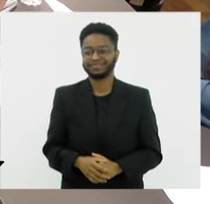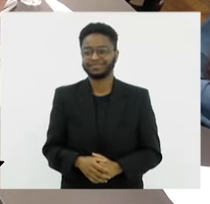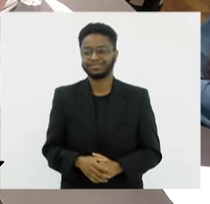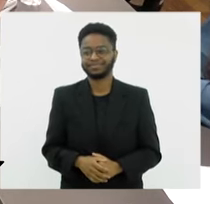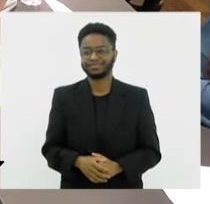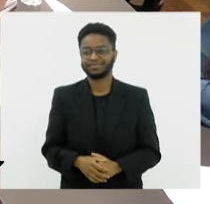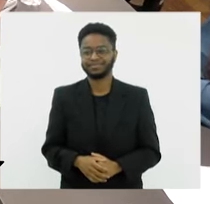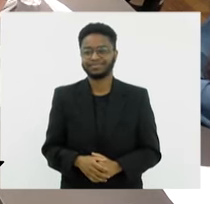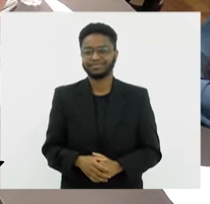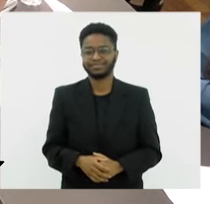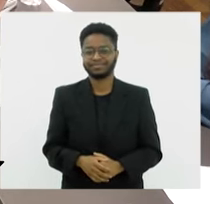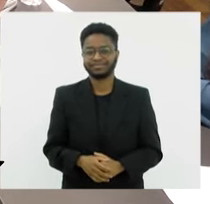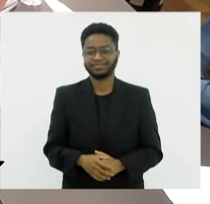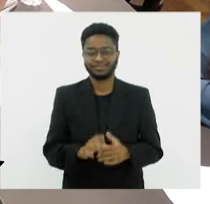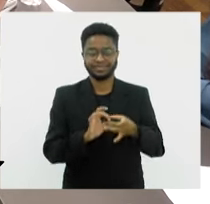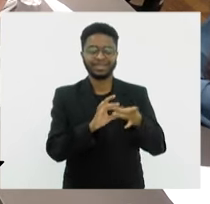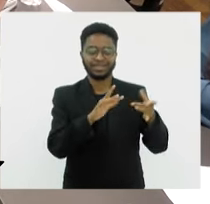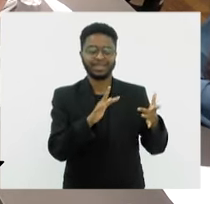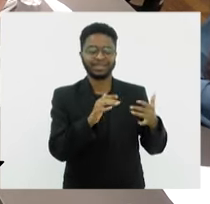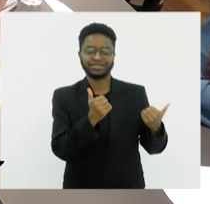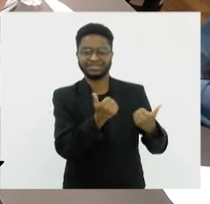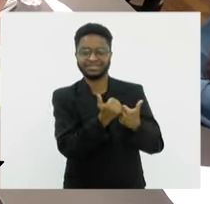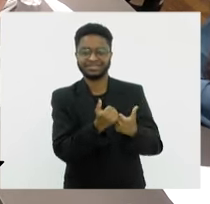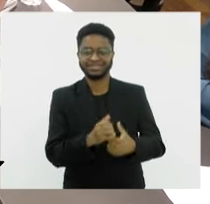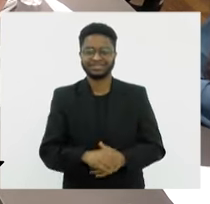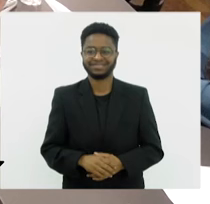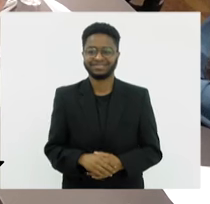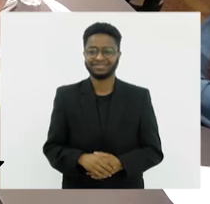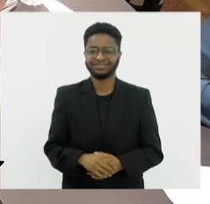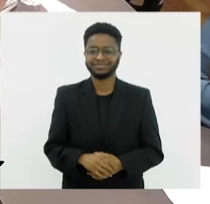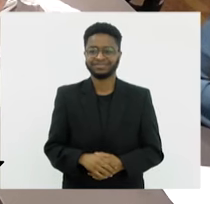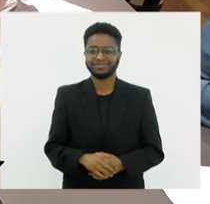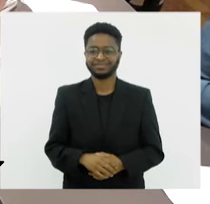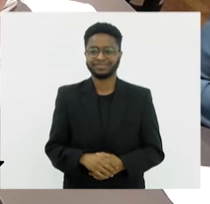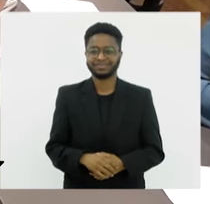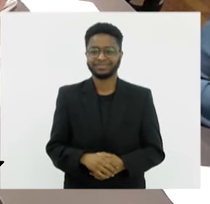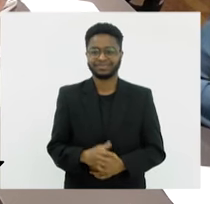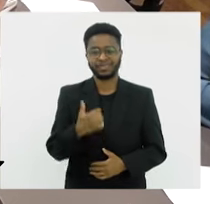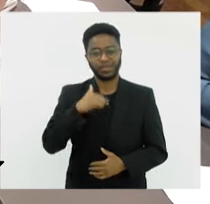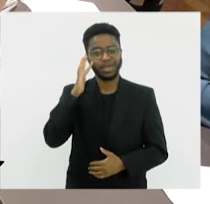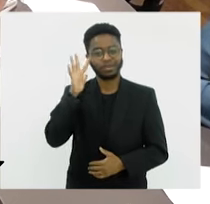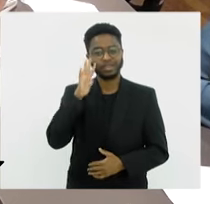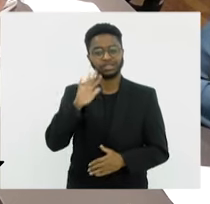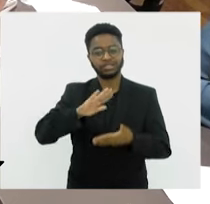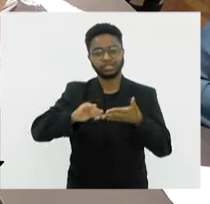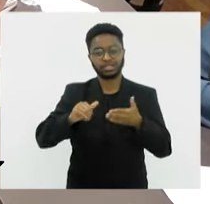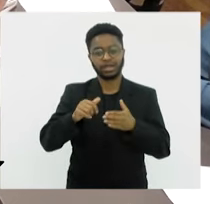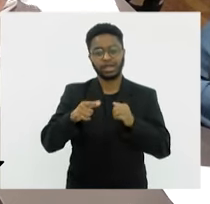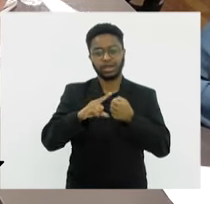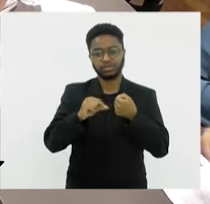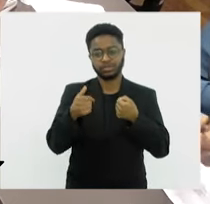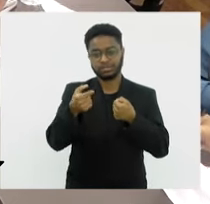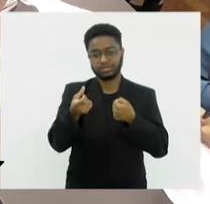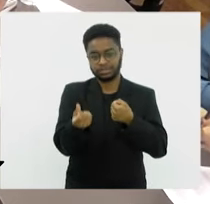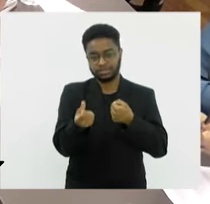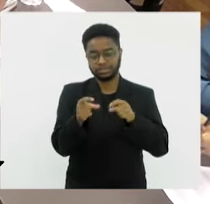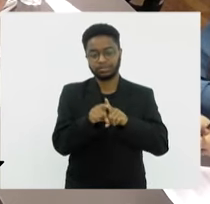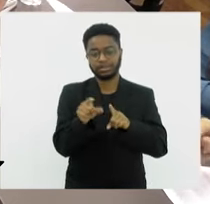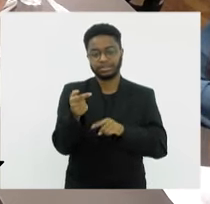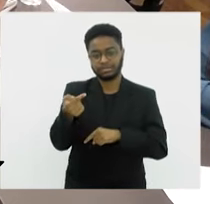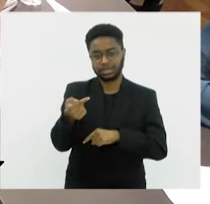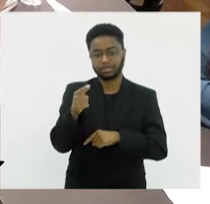Com a autoria concedida. Pronto, eu imagino que é suprimir o 6 e o 7, que são aqueles velhos